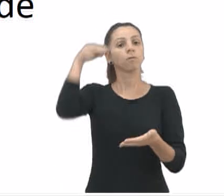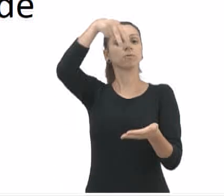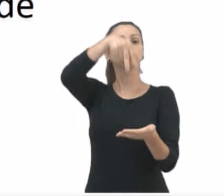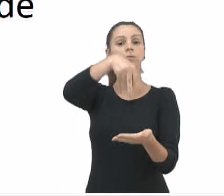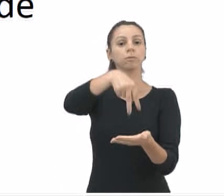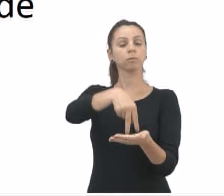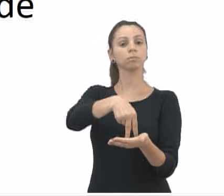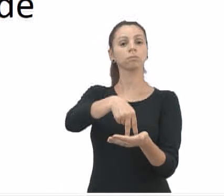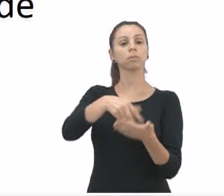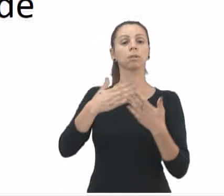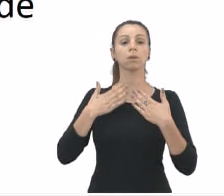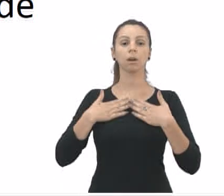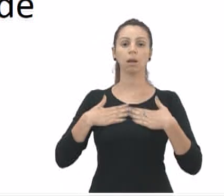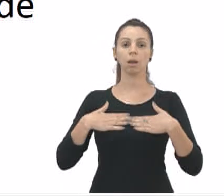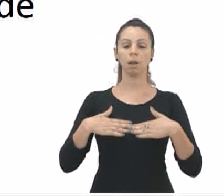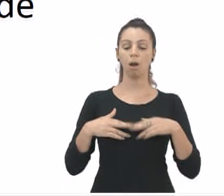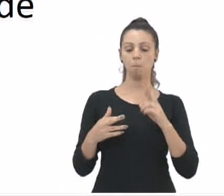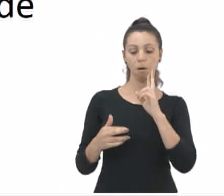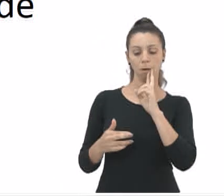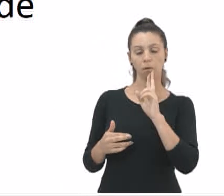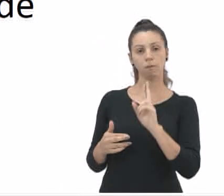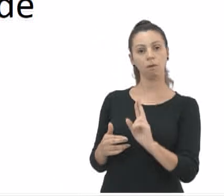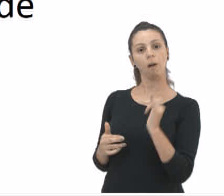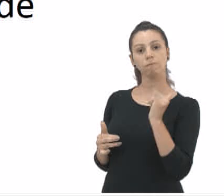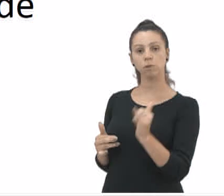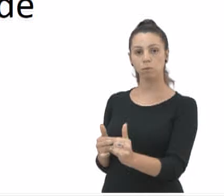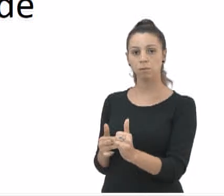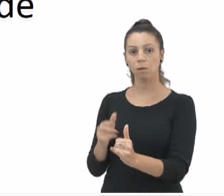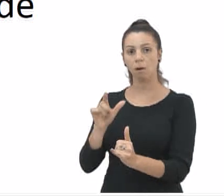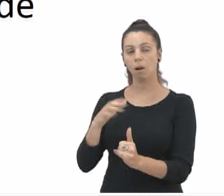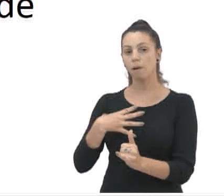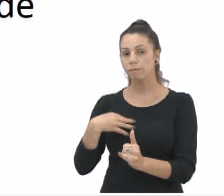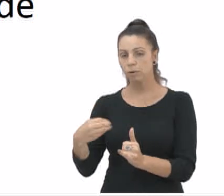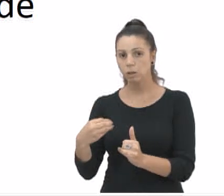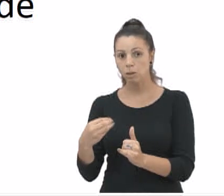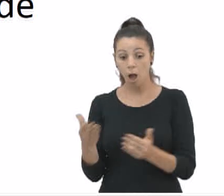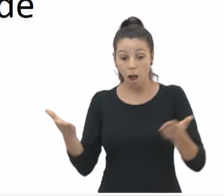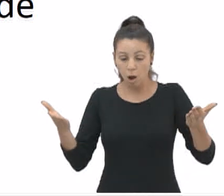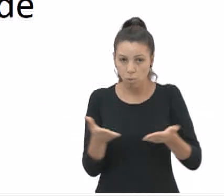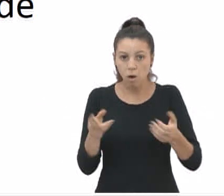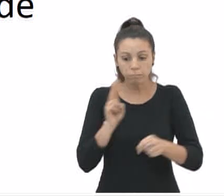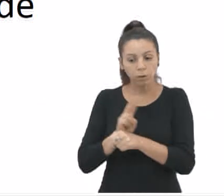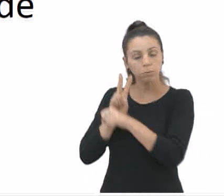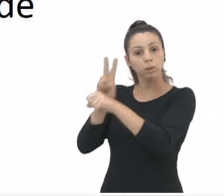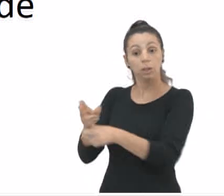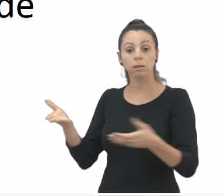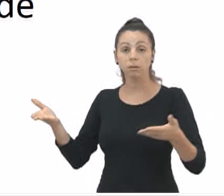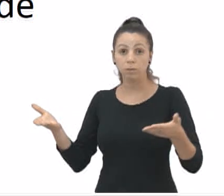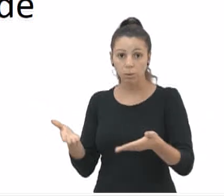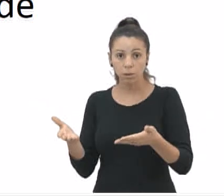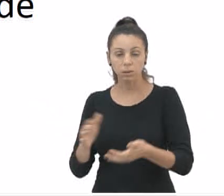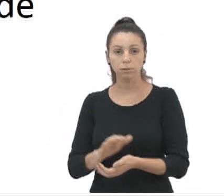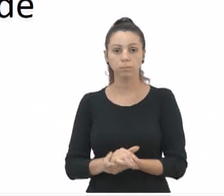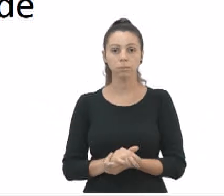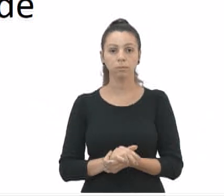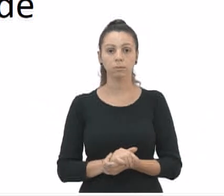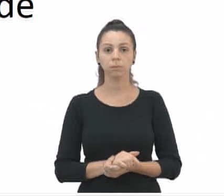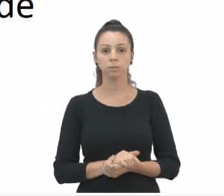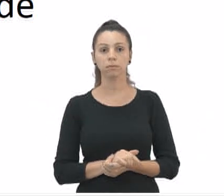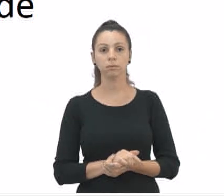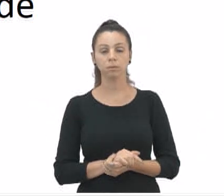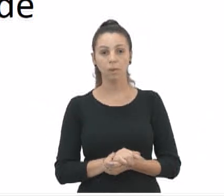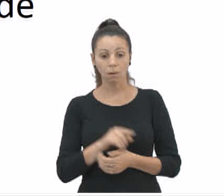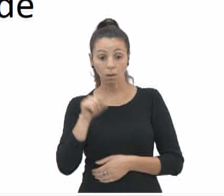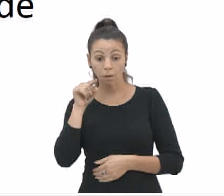para a filha: "Você vai emprestar o livro agora mesmo. E para mim.